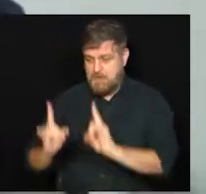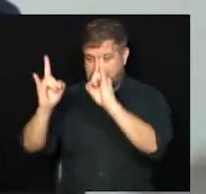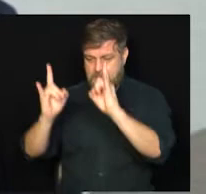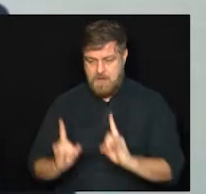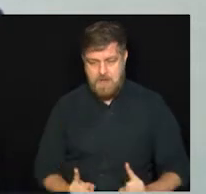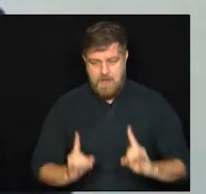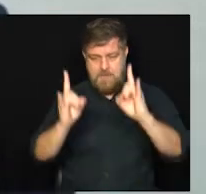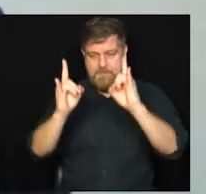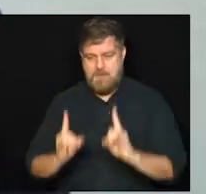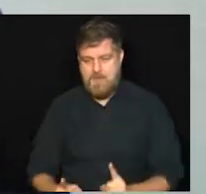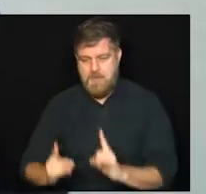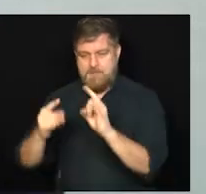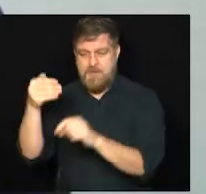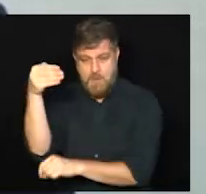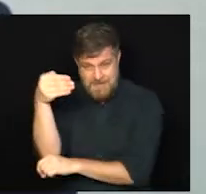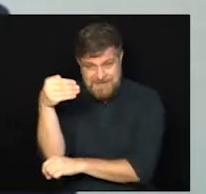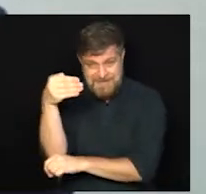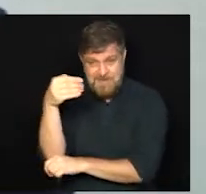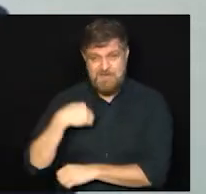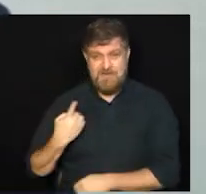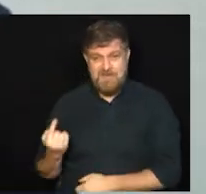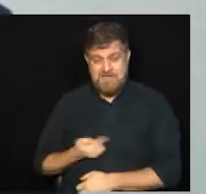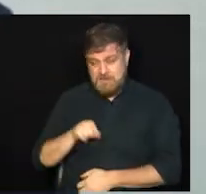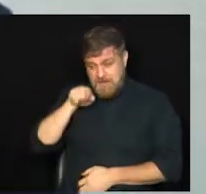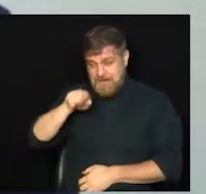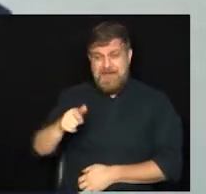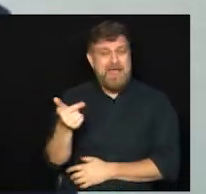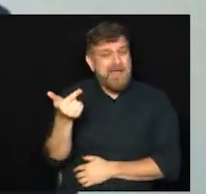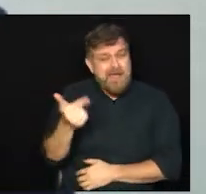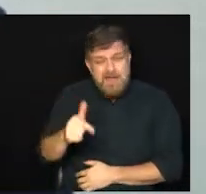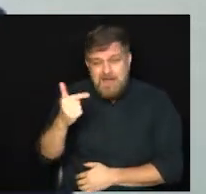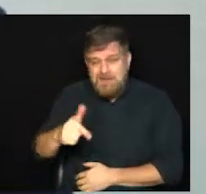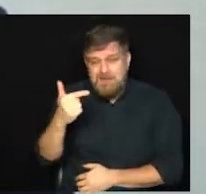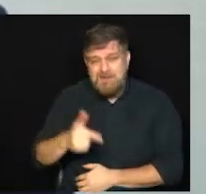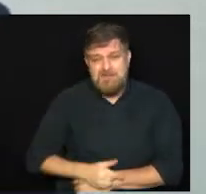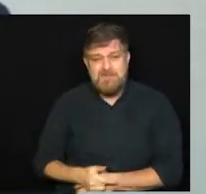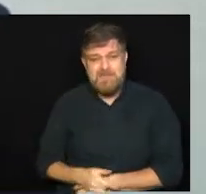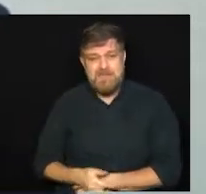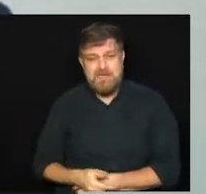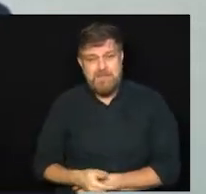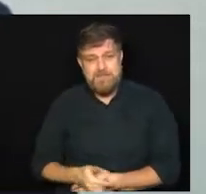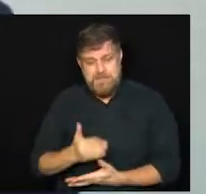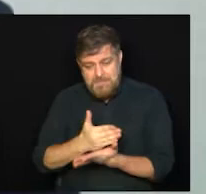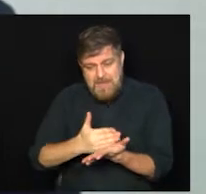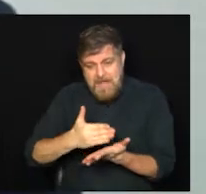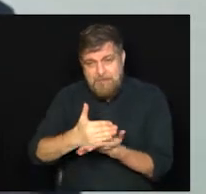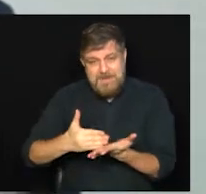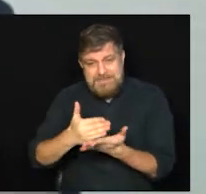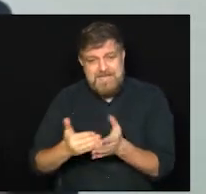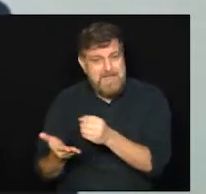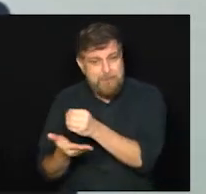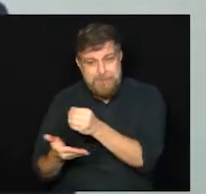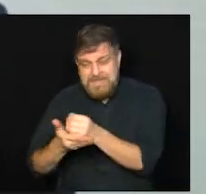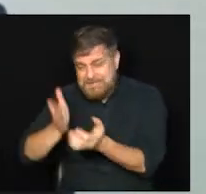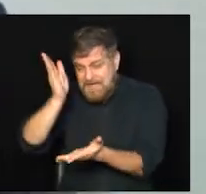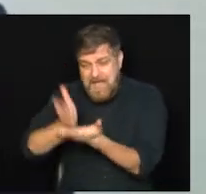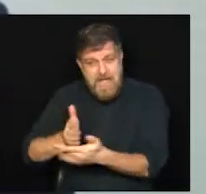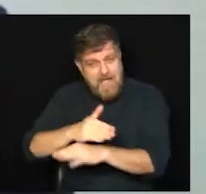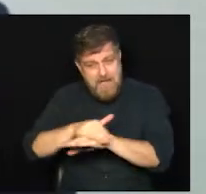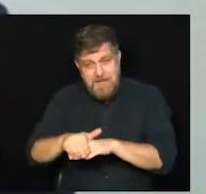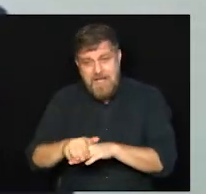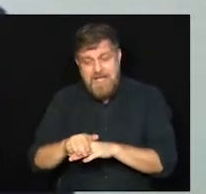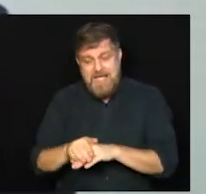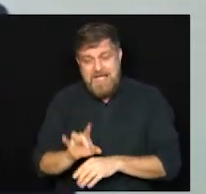gente não tenha, pelo menos para os condotéis, essa questão da parcela mínima de 150 fix, porque cada